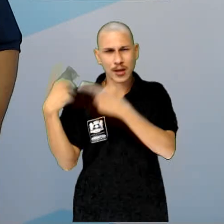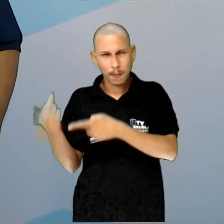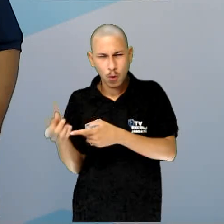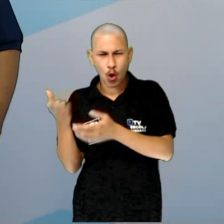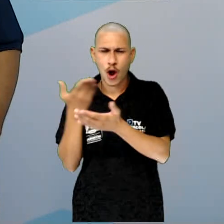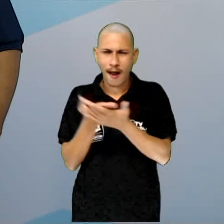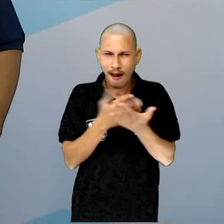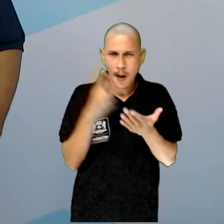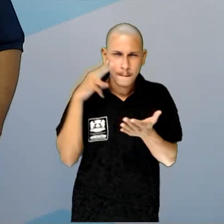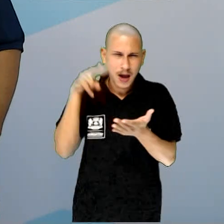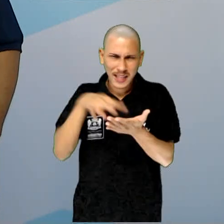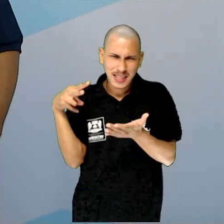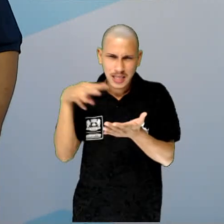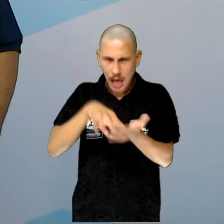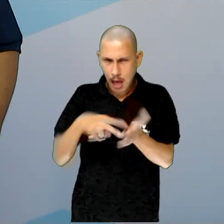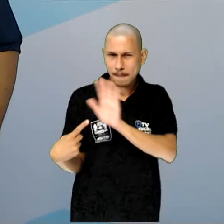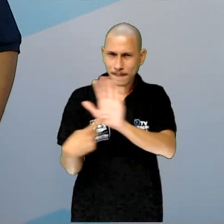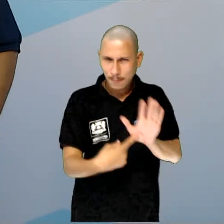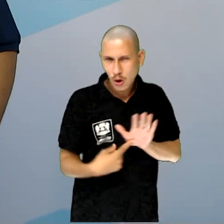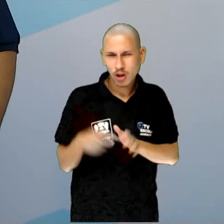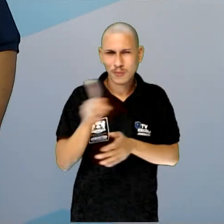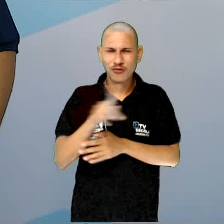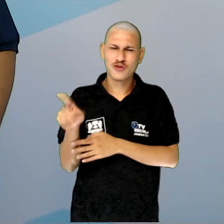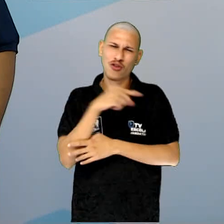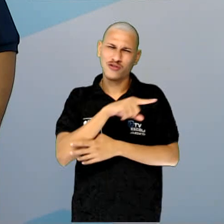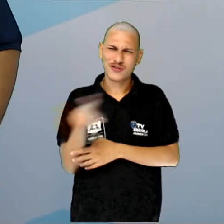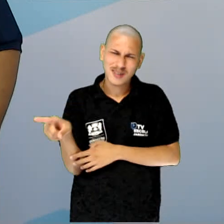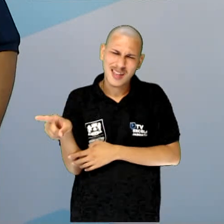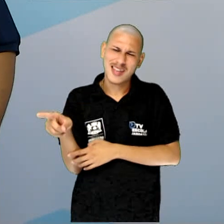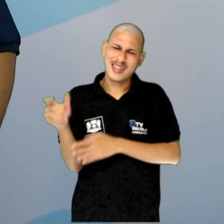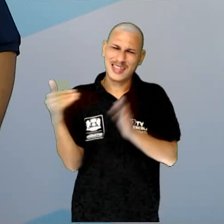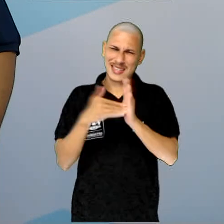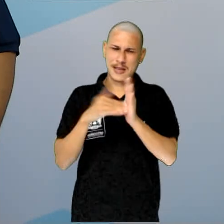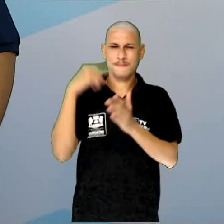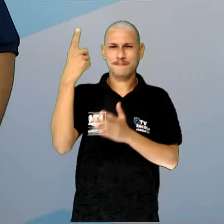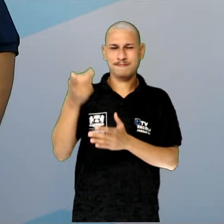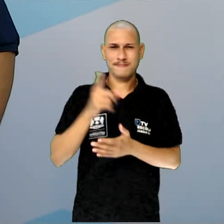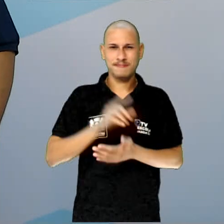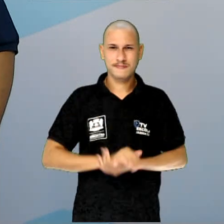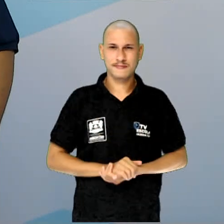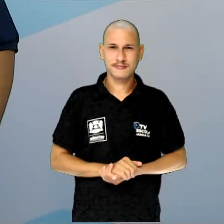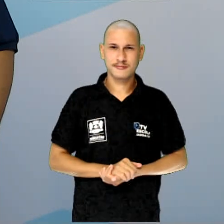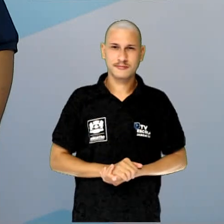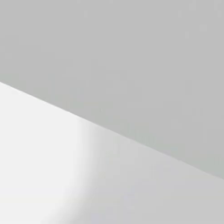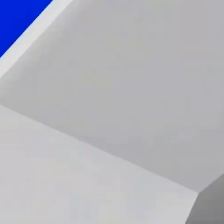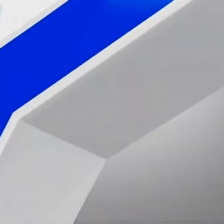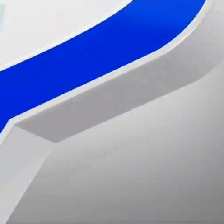professor, ok? A gente vai ficando por aqui, fiquem com Deus e até a próxima aula. Tchau.